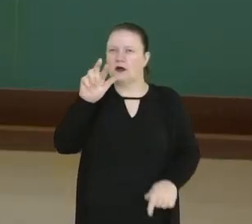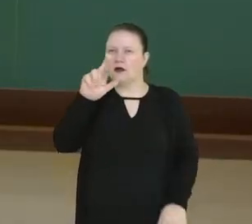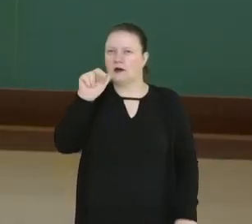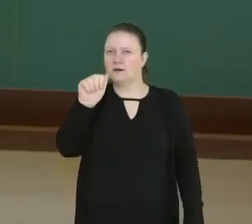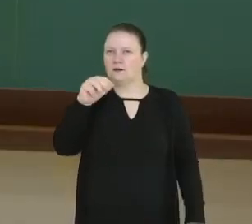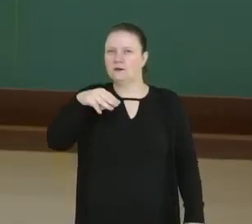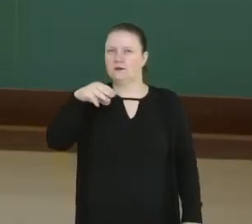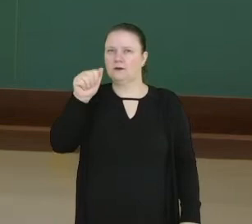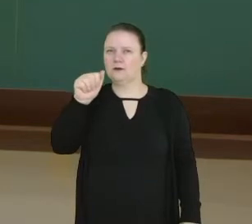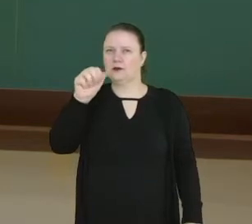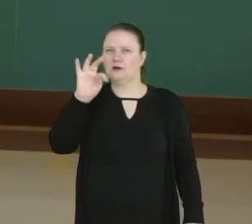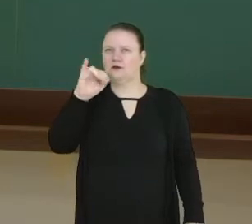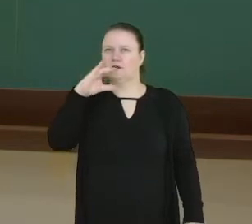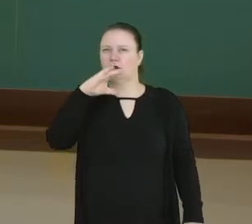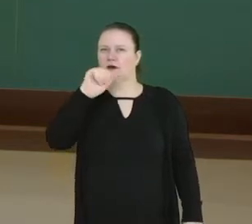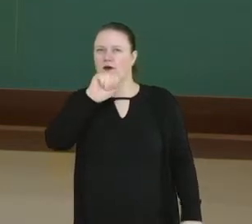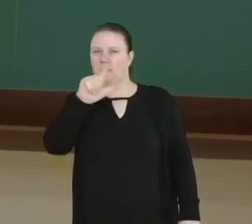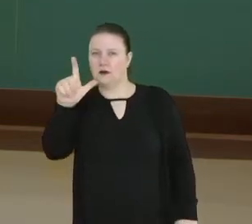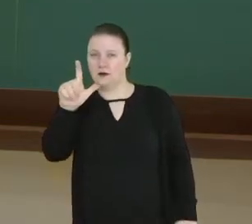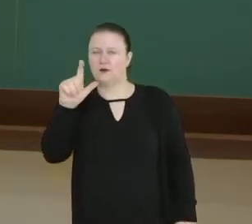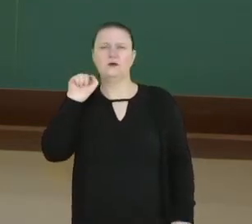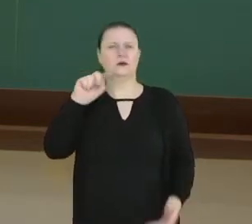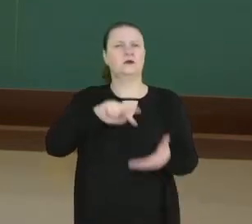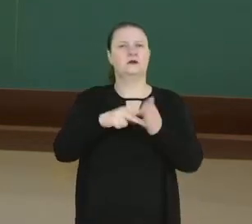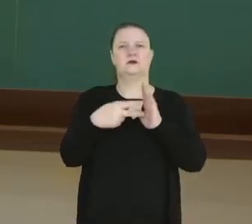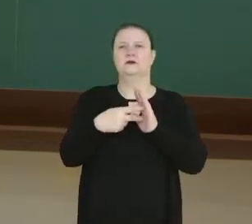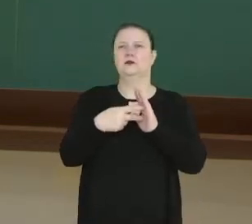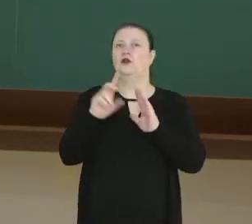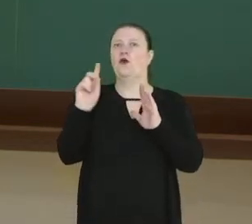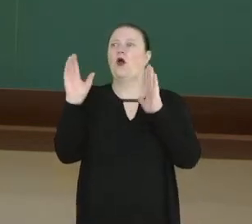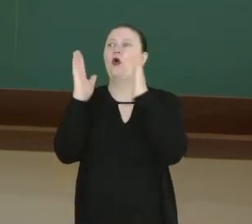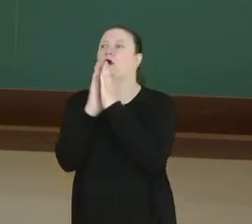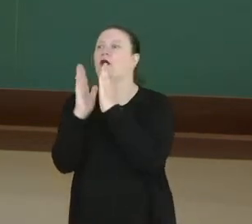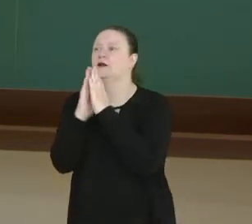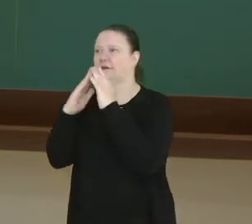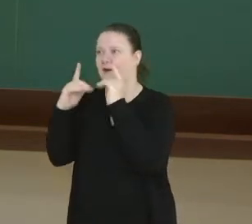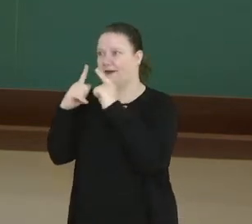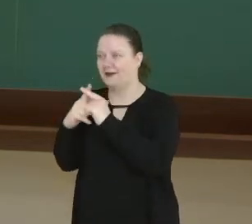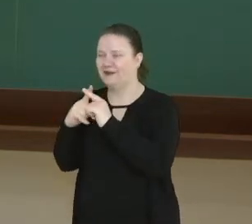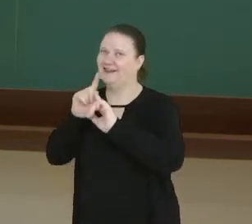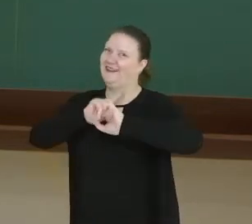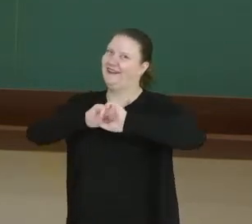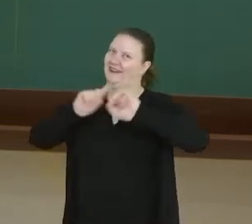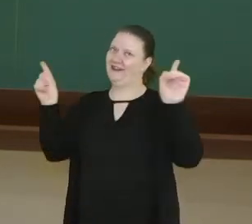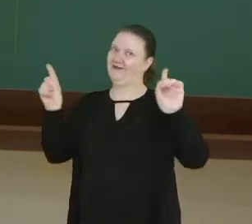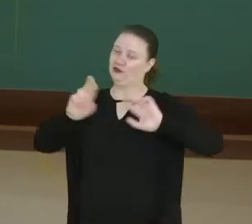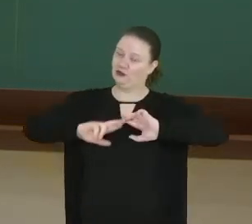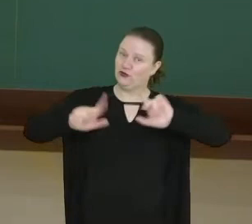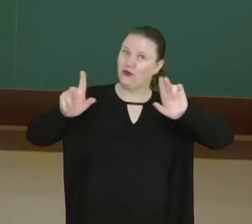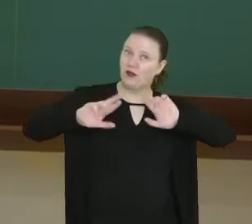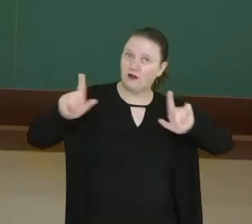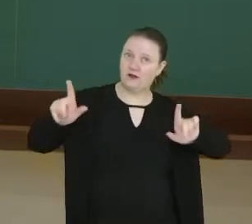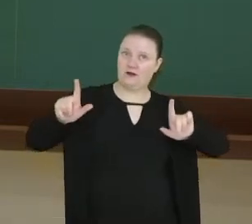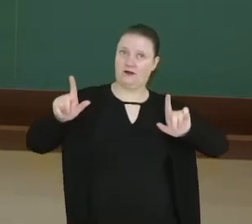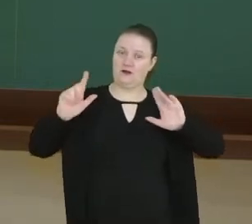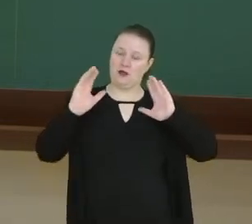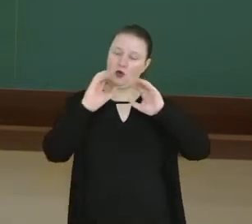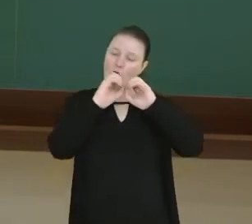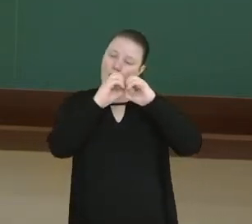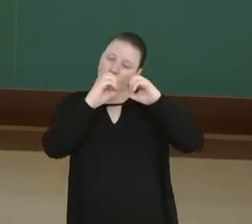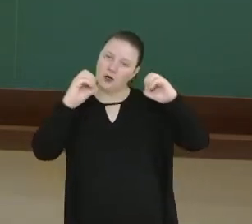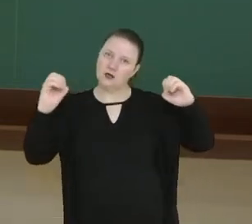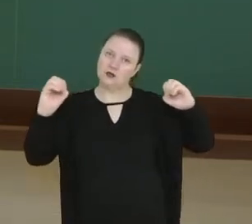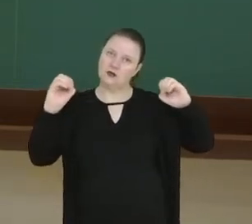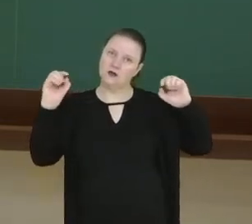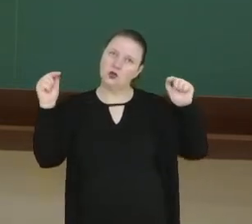Então, já falamos aqui, né? Então, não é aquela oração da igreja. Então, é uma oração gramatical, de acordo com o conceito